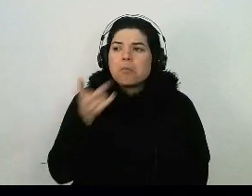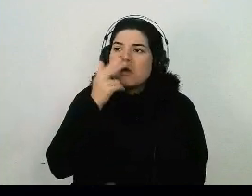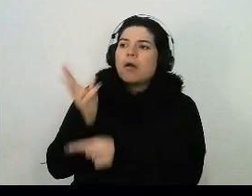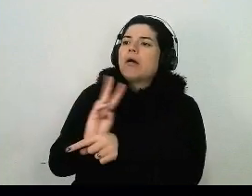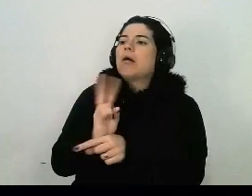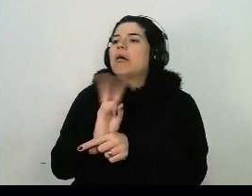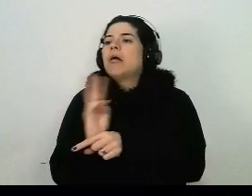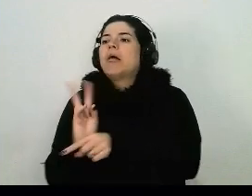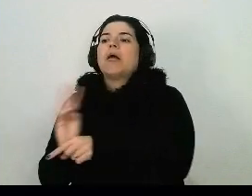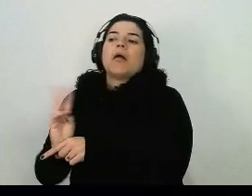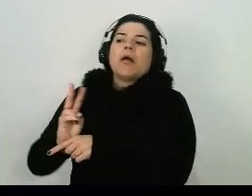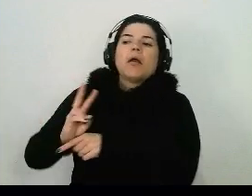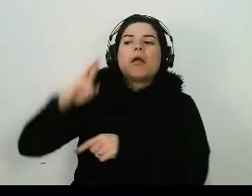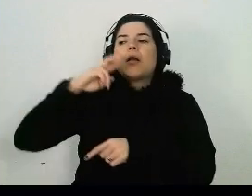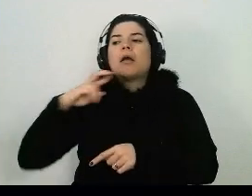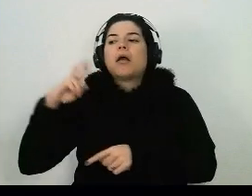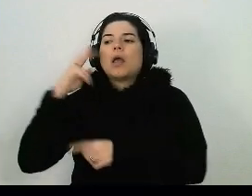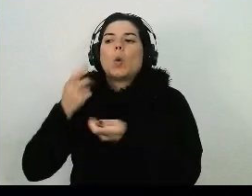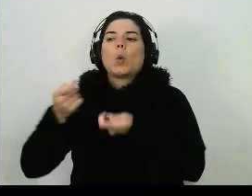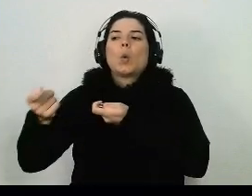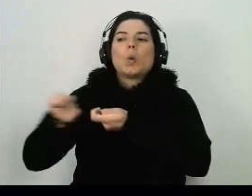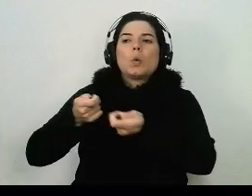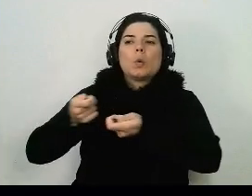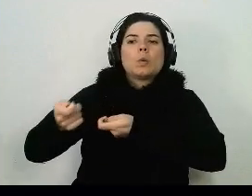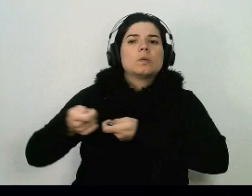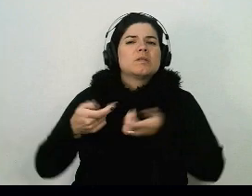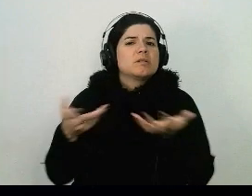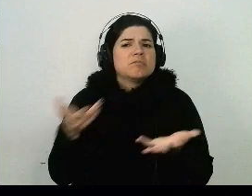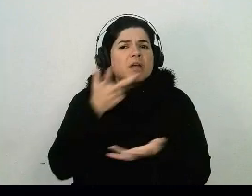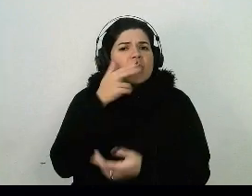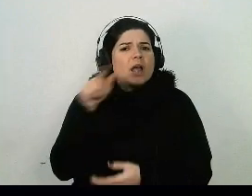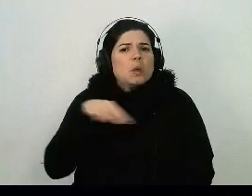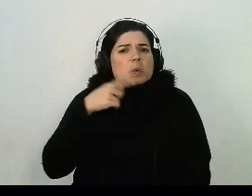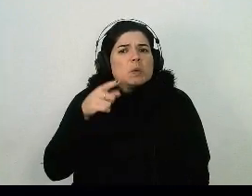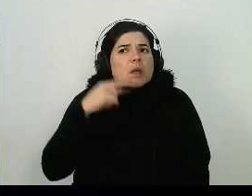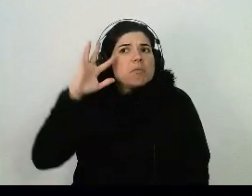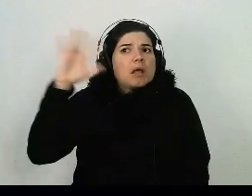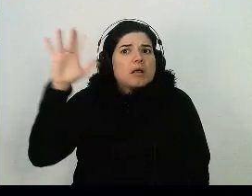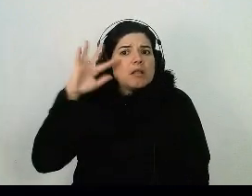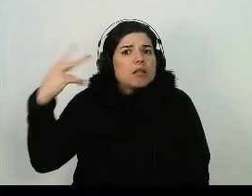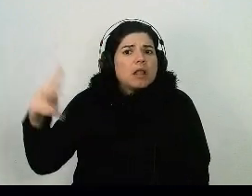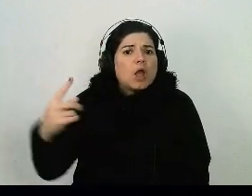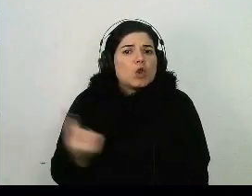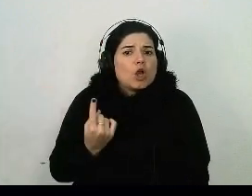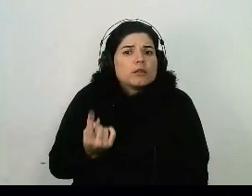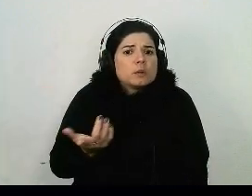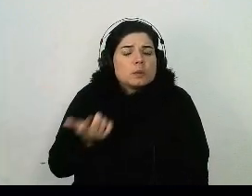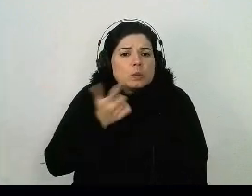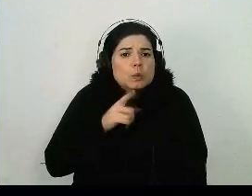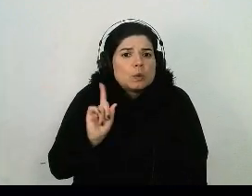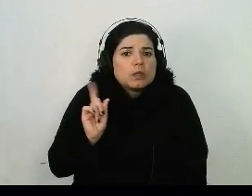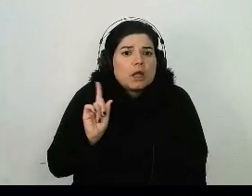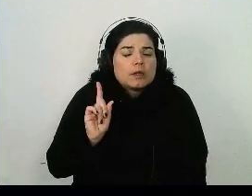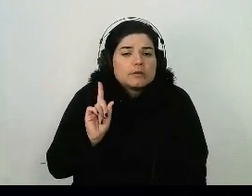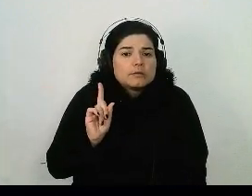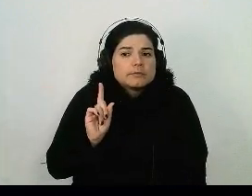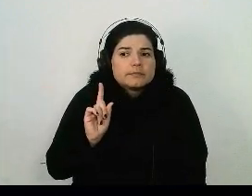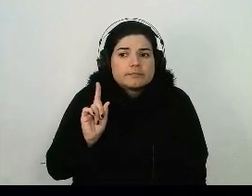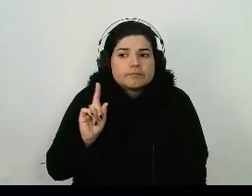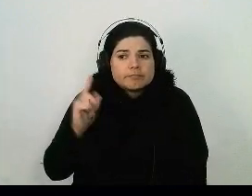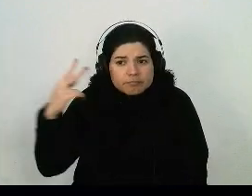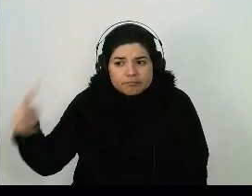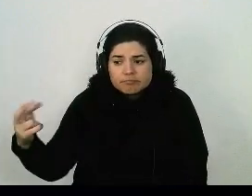e controlando aquelas pessoas como se elas vão conseguir sem pensar por conta própria sem dar um pingo de autonomia para essas pessoas